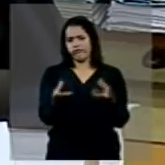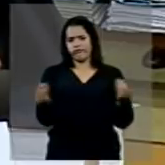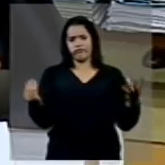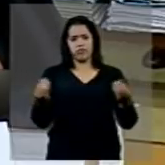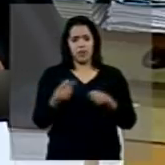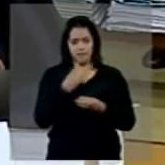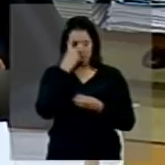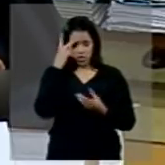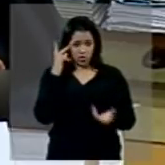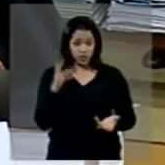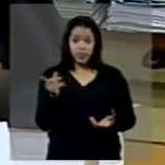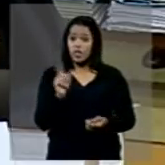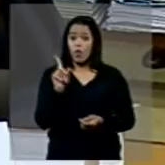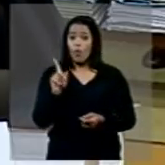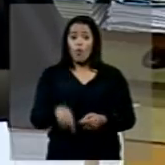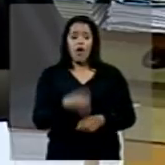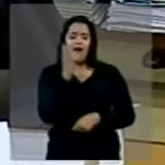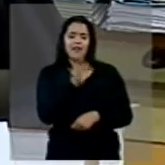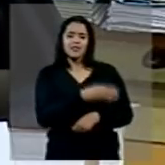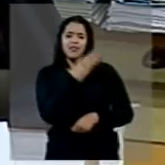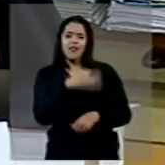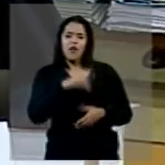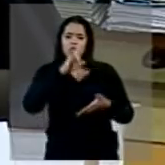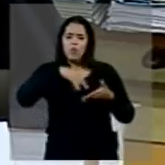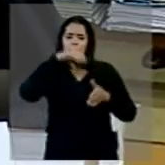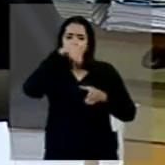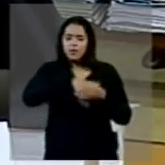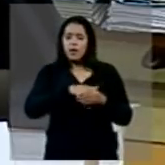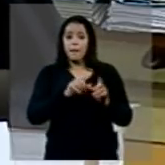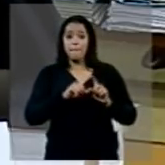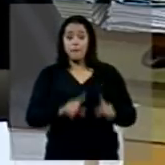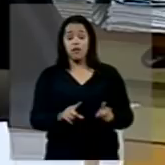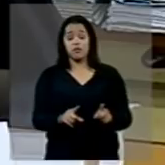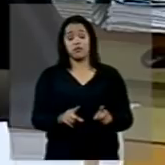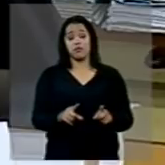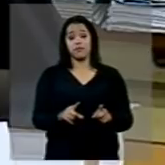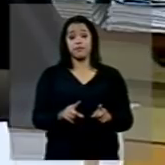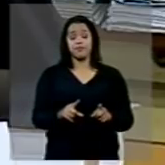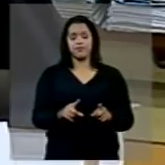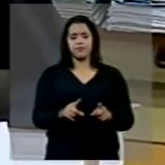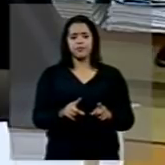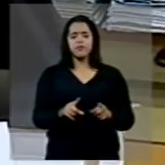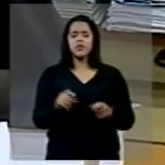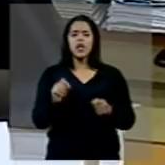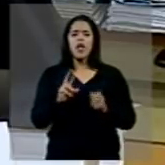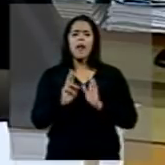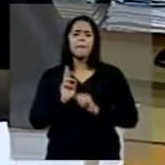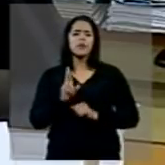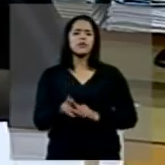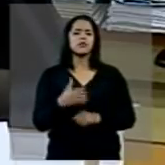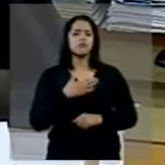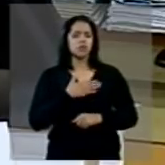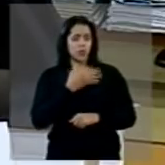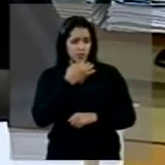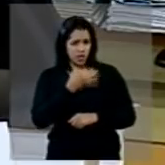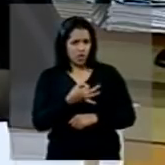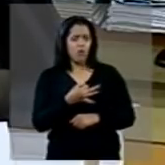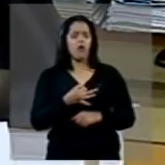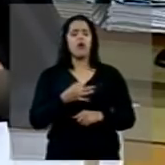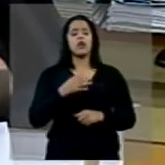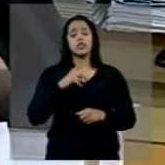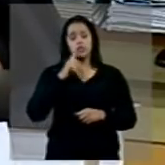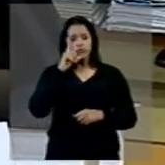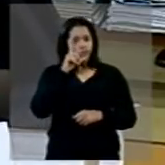Não são os cancelamentos dos títulos, mas a pretendida sustação desses cancelamentos que representa, a meu ver, grave